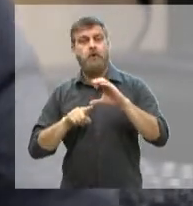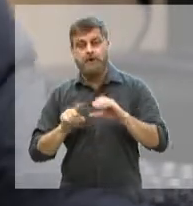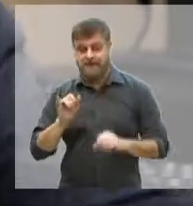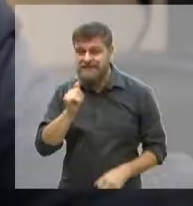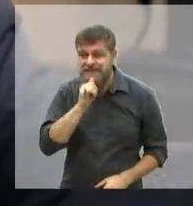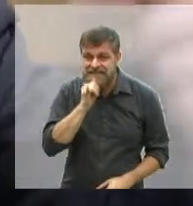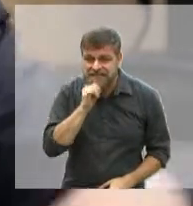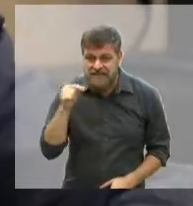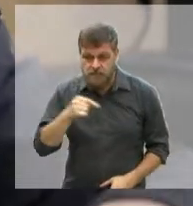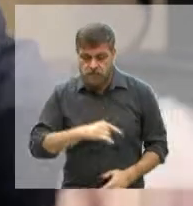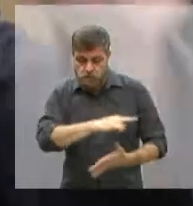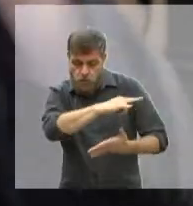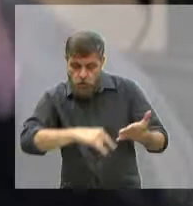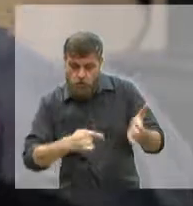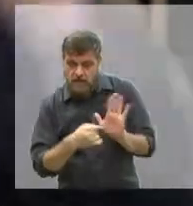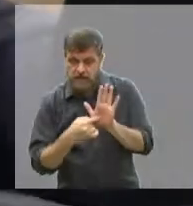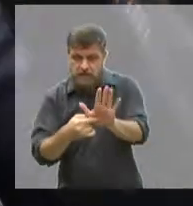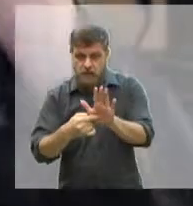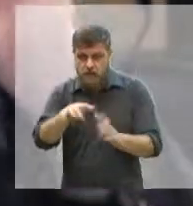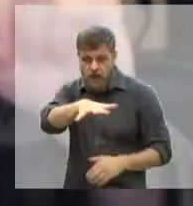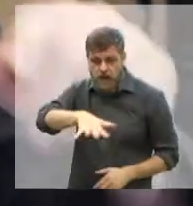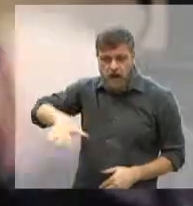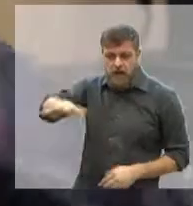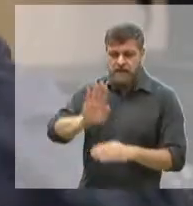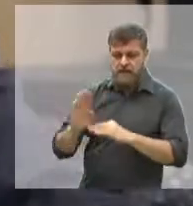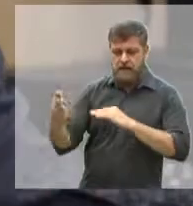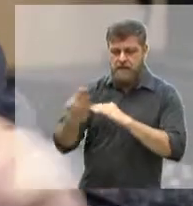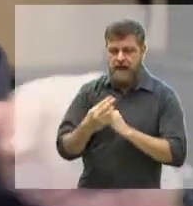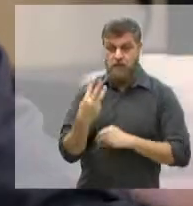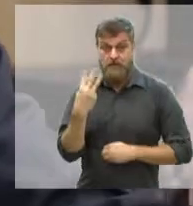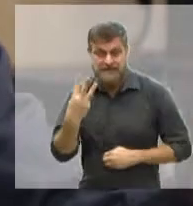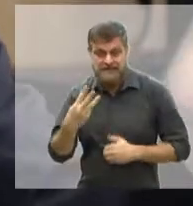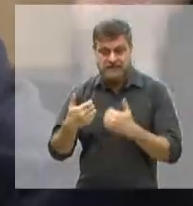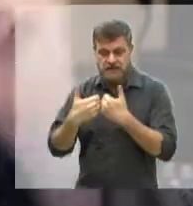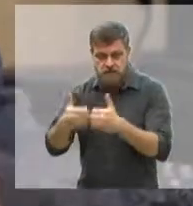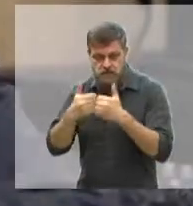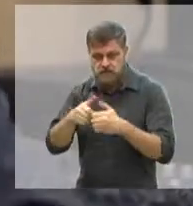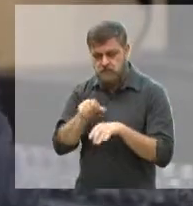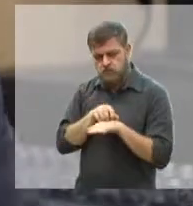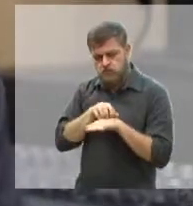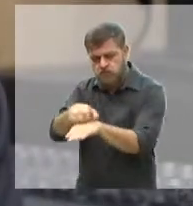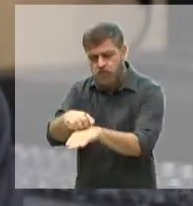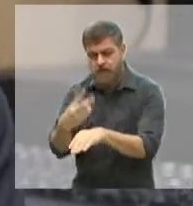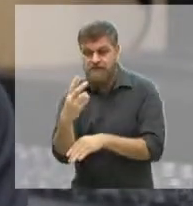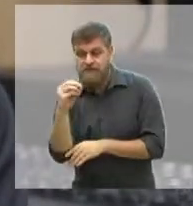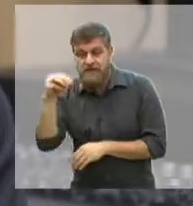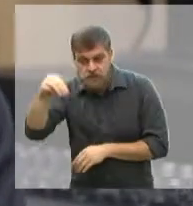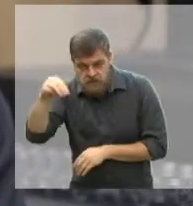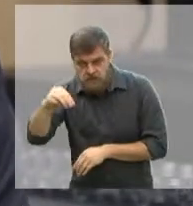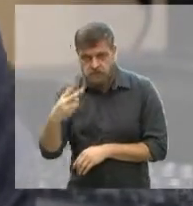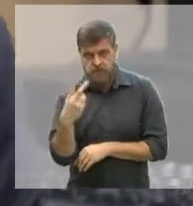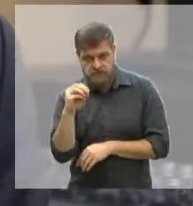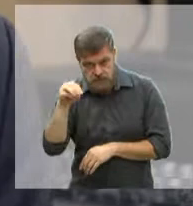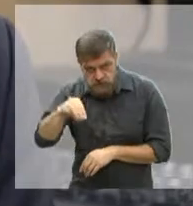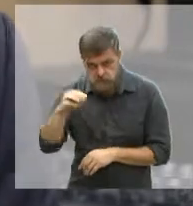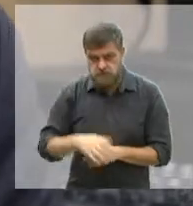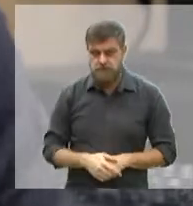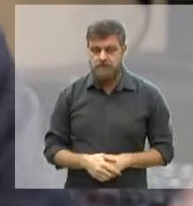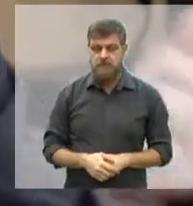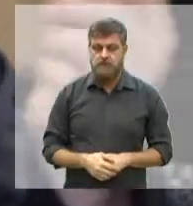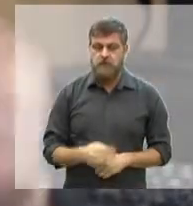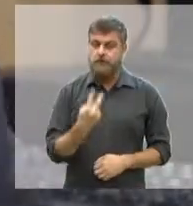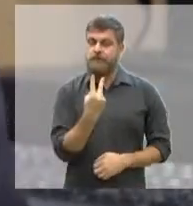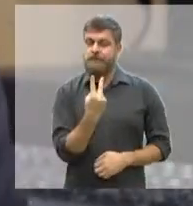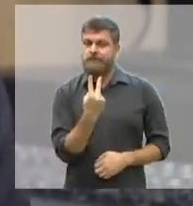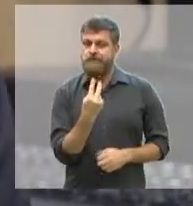vamos suprir a região do Mirassol com 3 ônibus que vão passar de 20 em 20 minutos. E ao invés de colocar 3, a